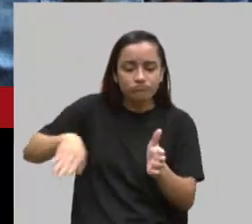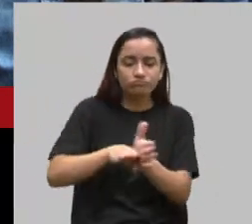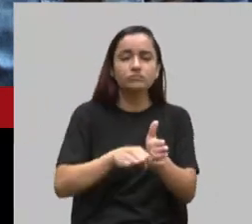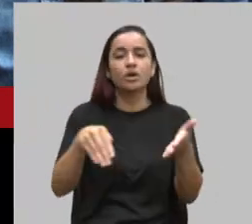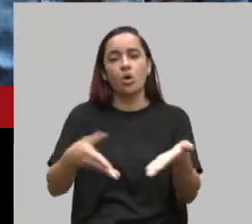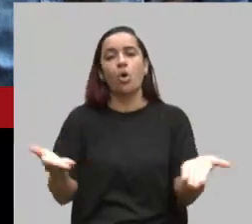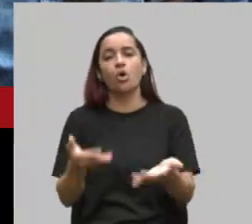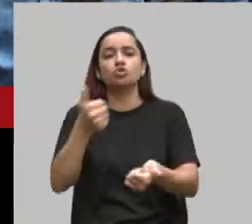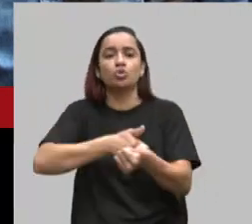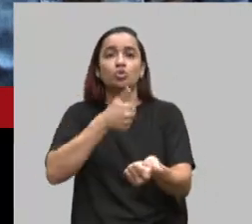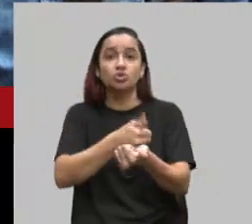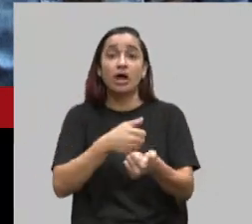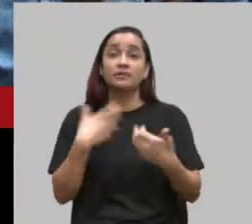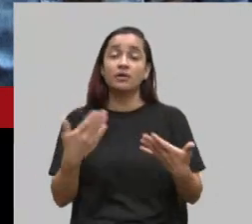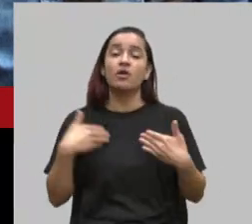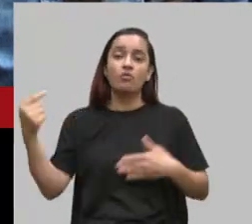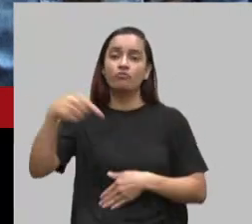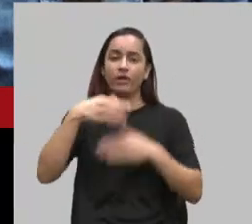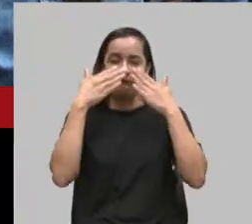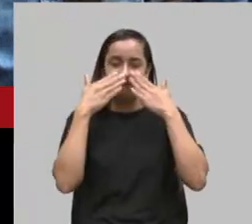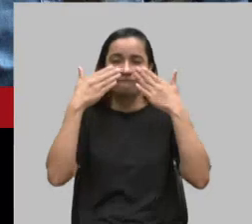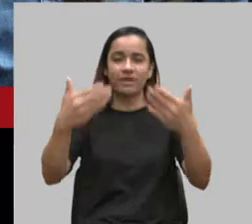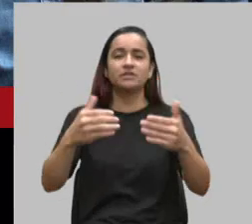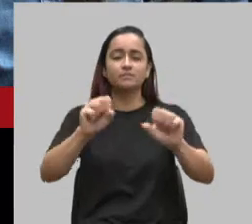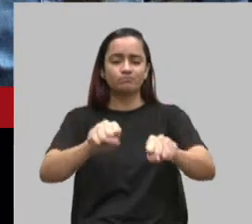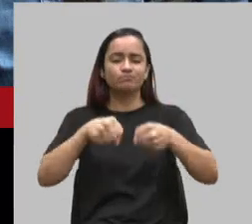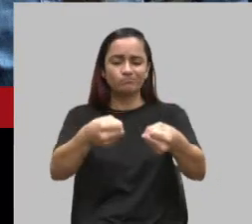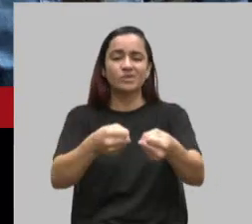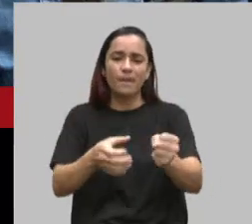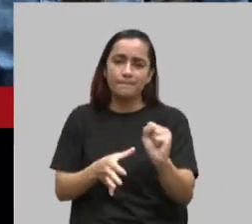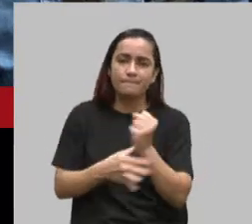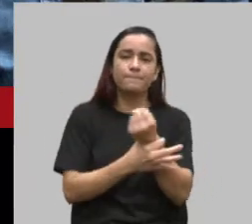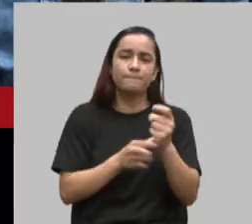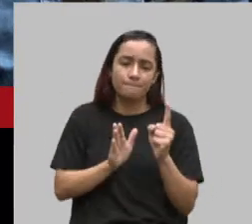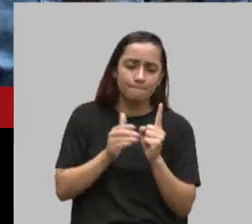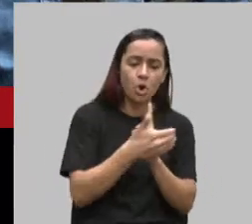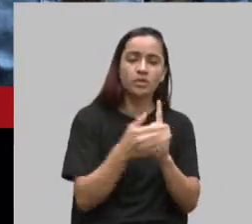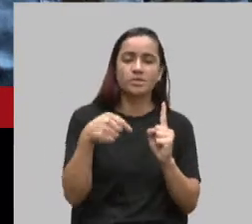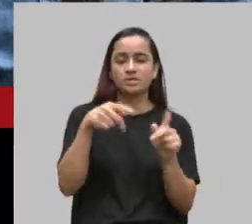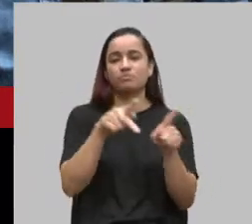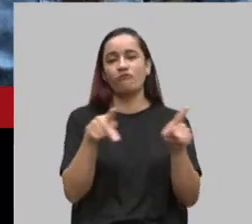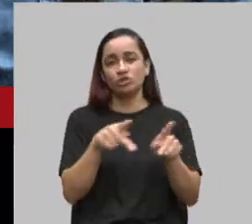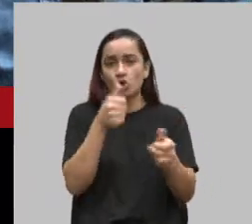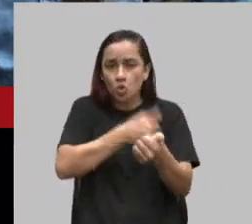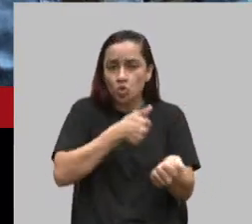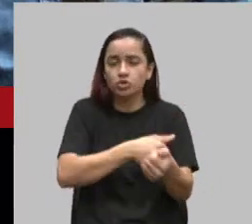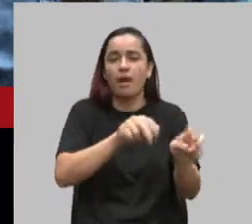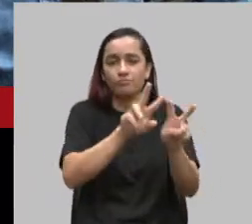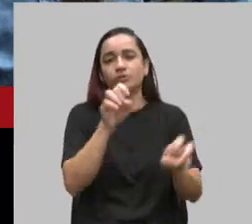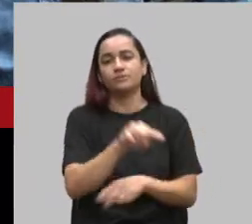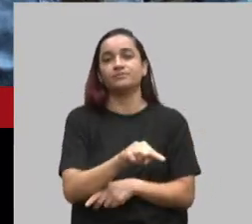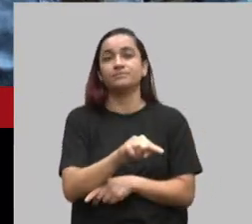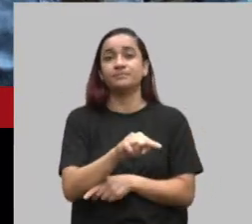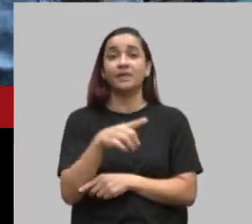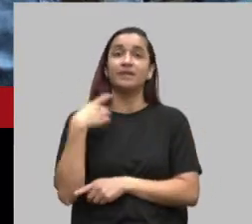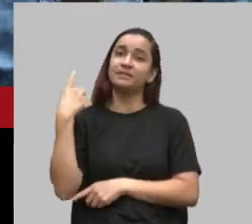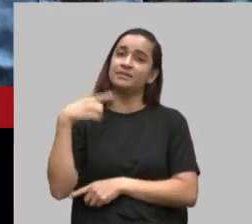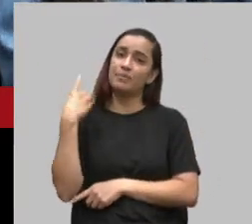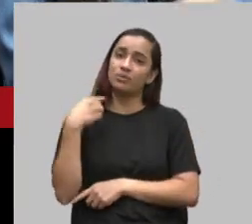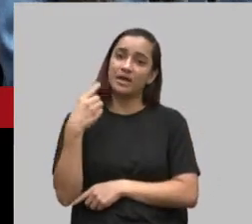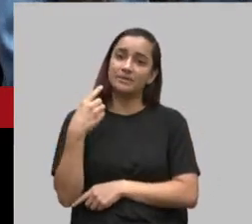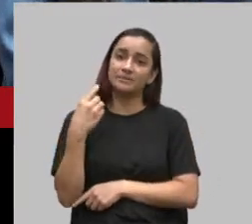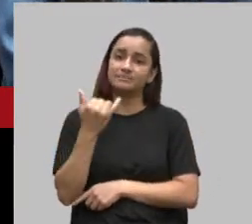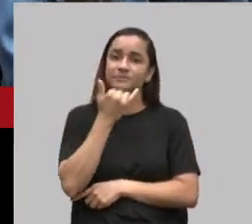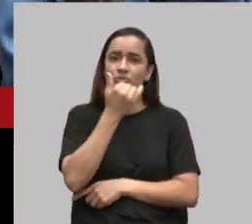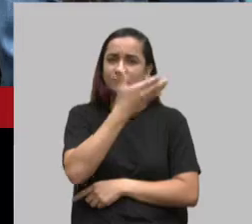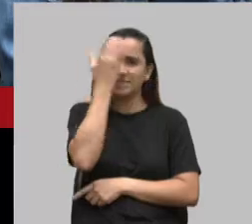aqui tomando a linha de frente para proteger e lutar pelos professores a a deputada tava falando Ah esqueci o nome dela